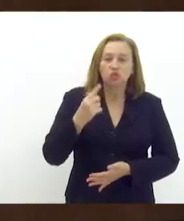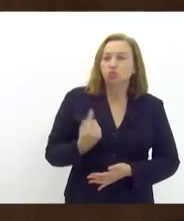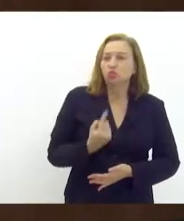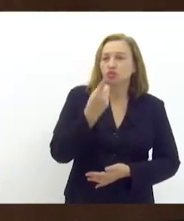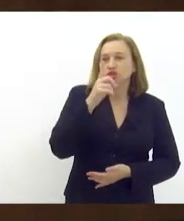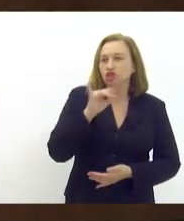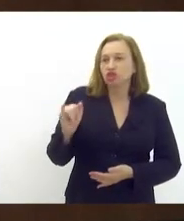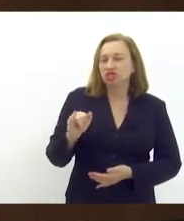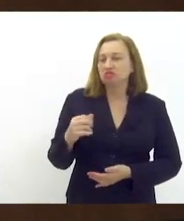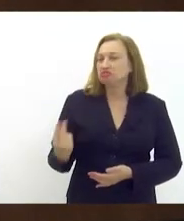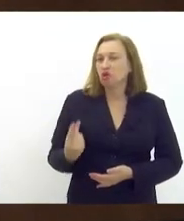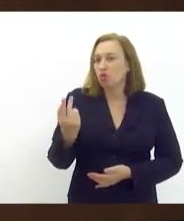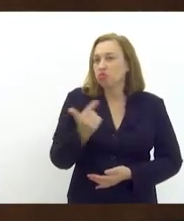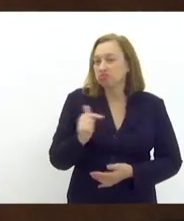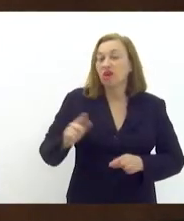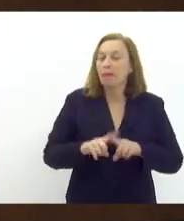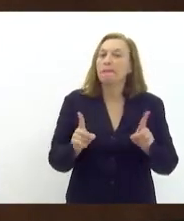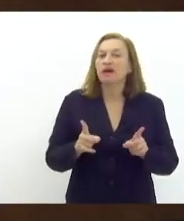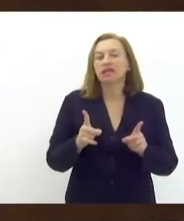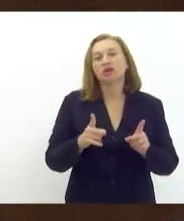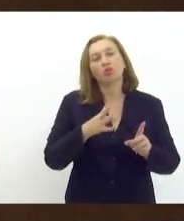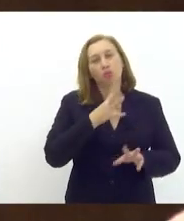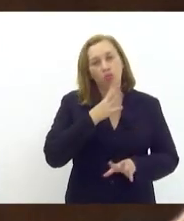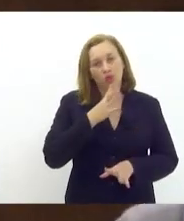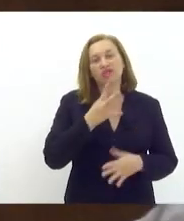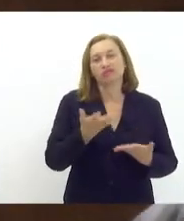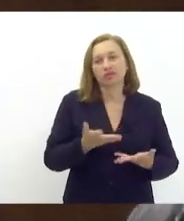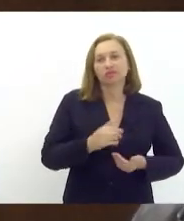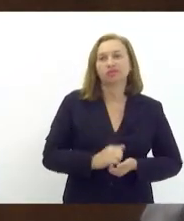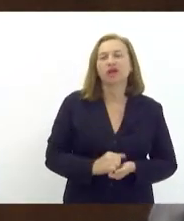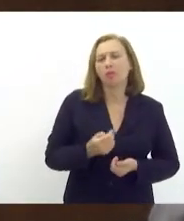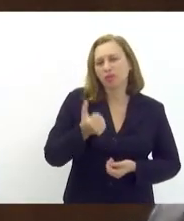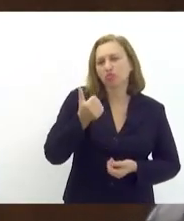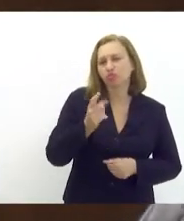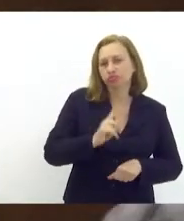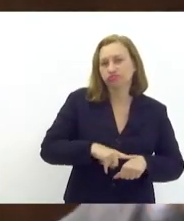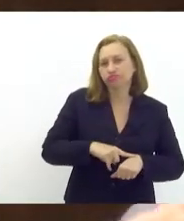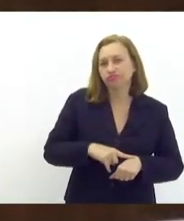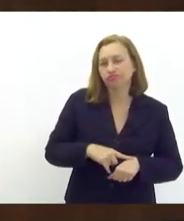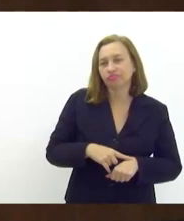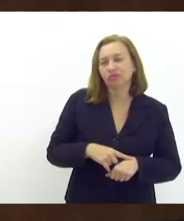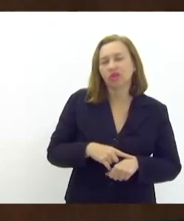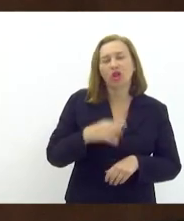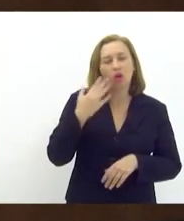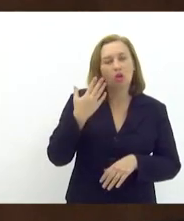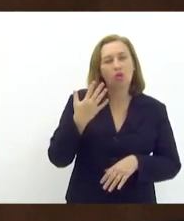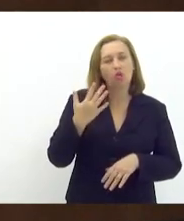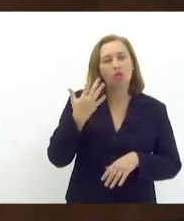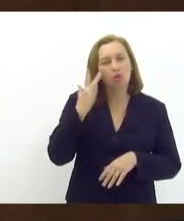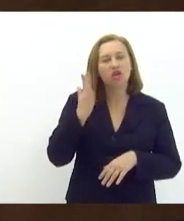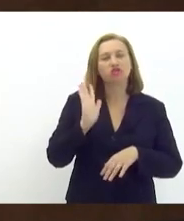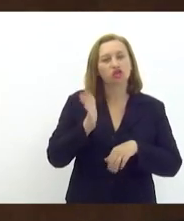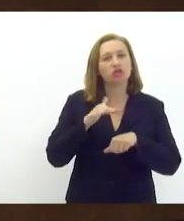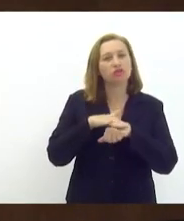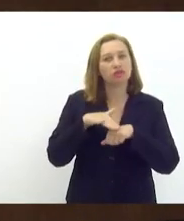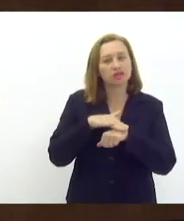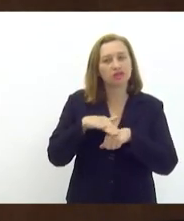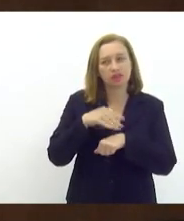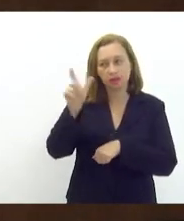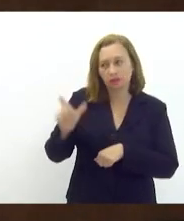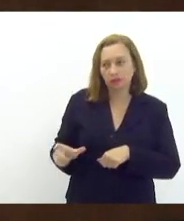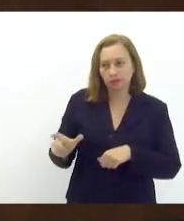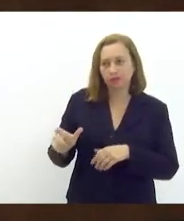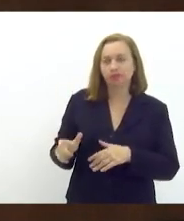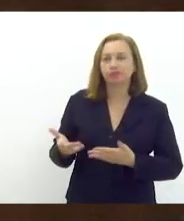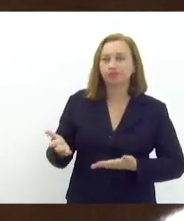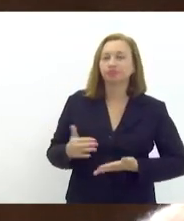não vale grande coisa mas é um reconhecimento há pouco tempo Acho que eu comentei com vossa excelência eu recebi um